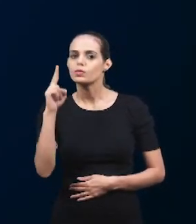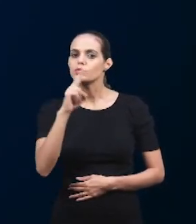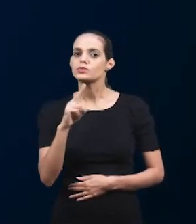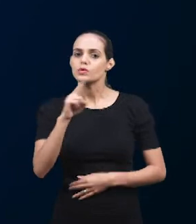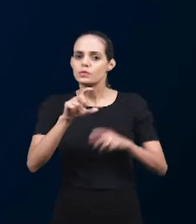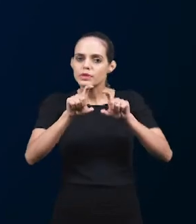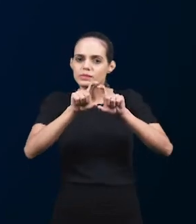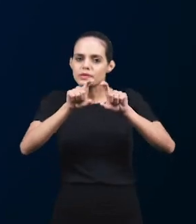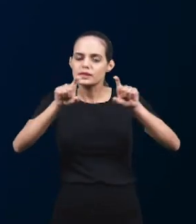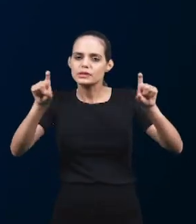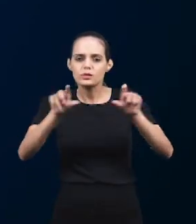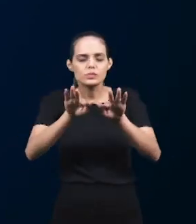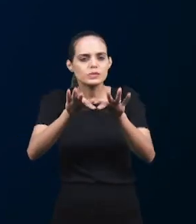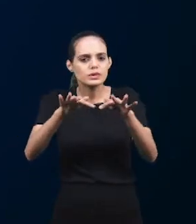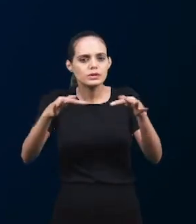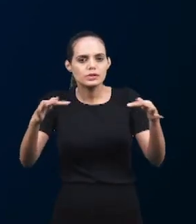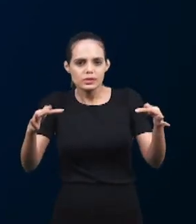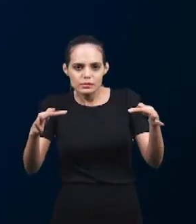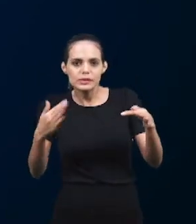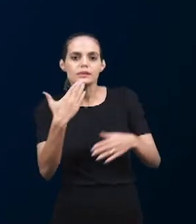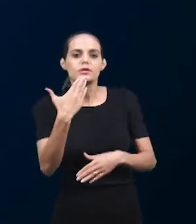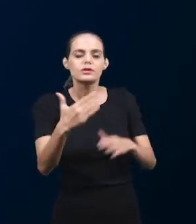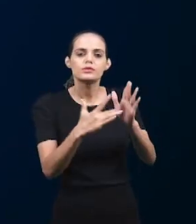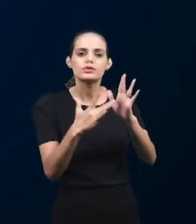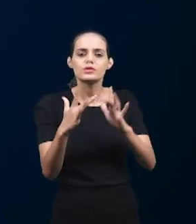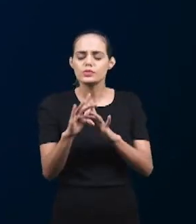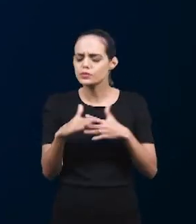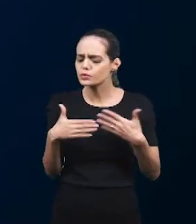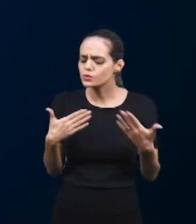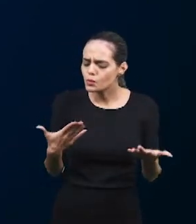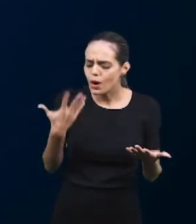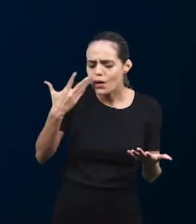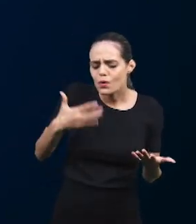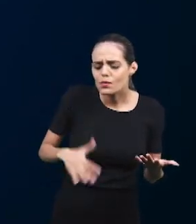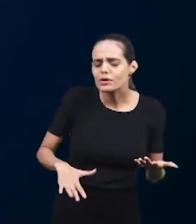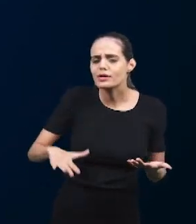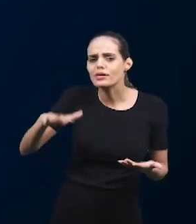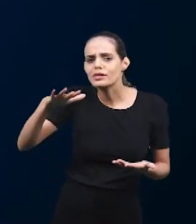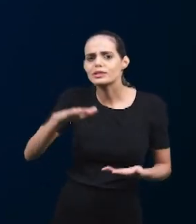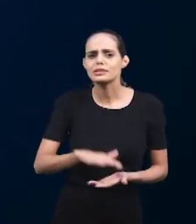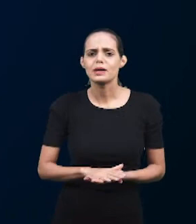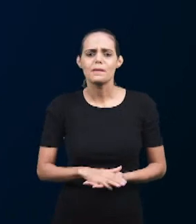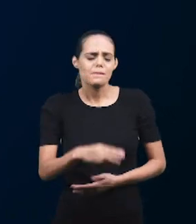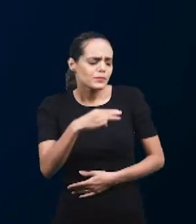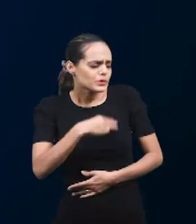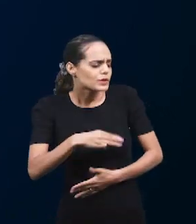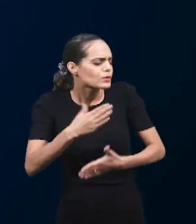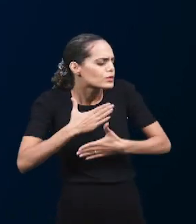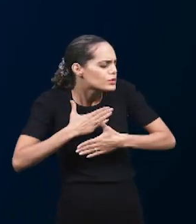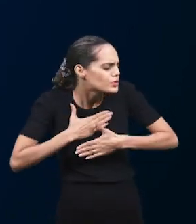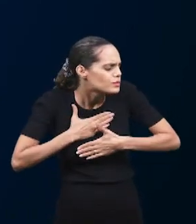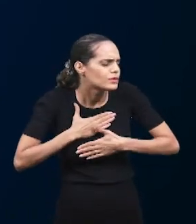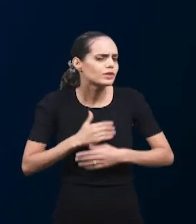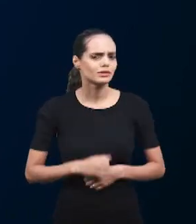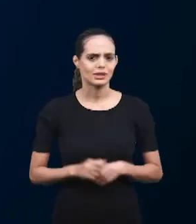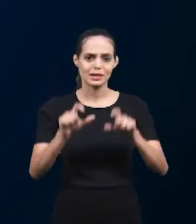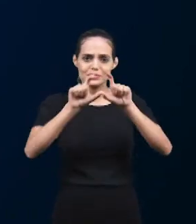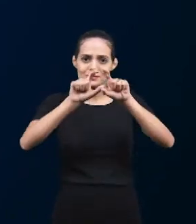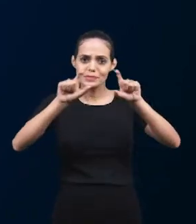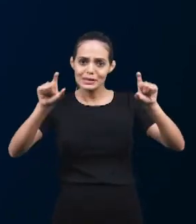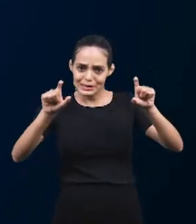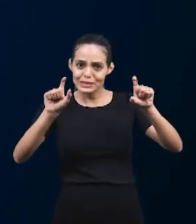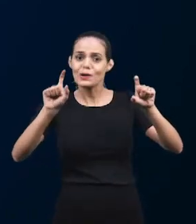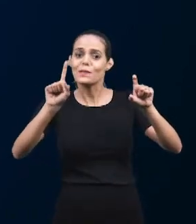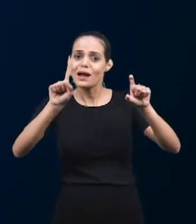apelo que fez a Jesus. Qual foi a expressão, crianças? Tem misericórdia de mim. Tem misericórdia de